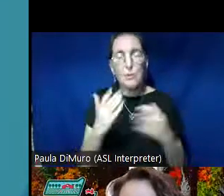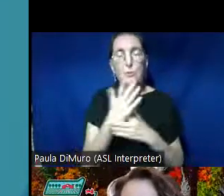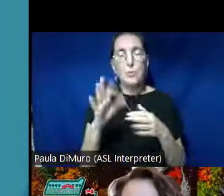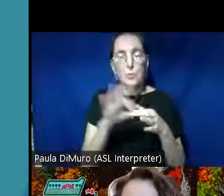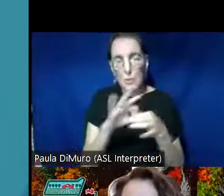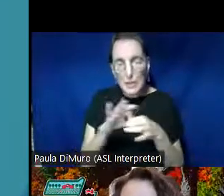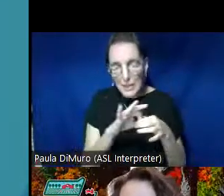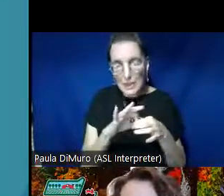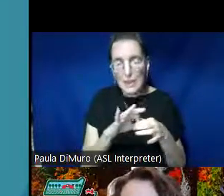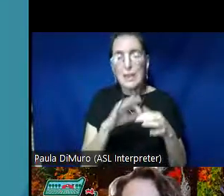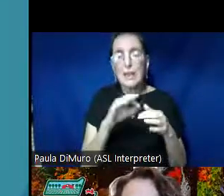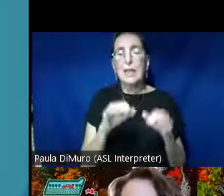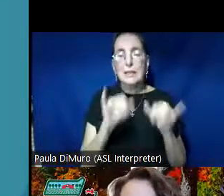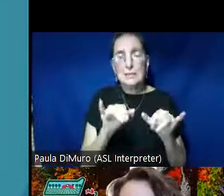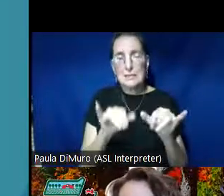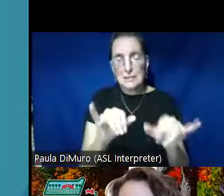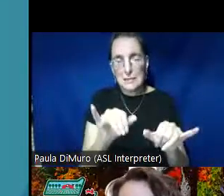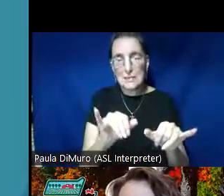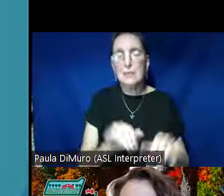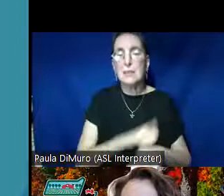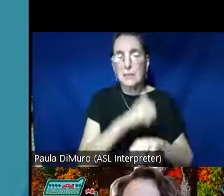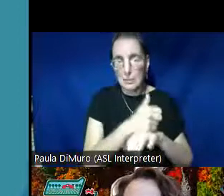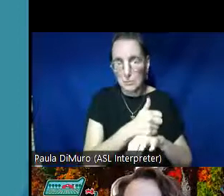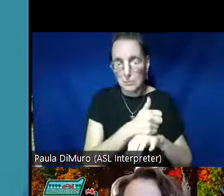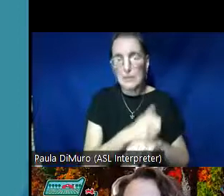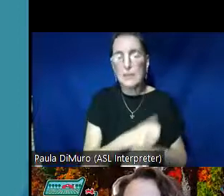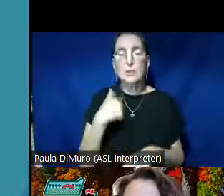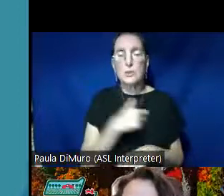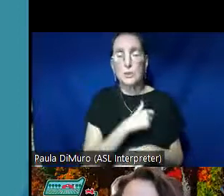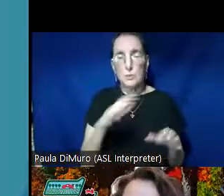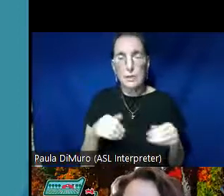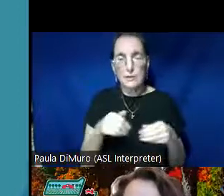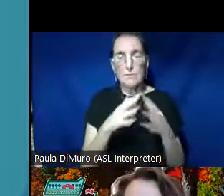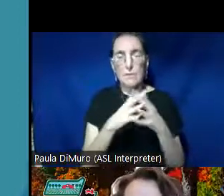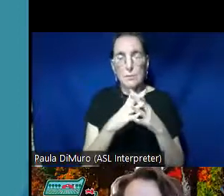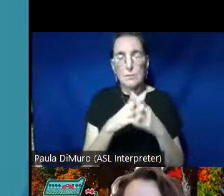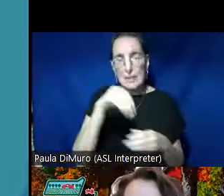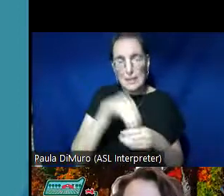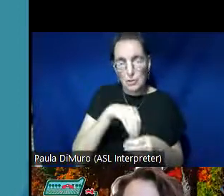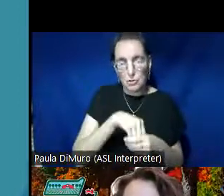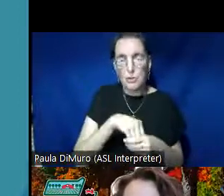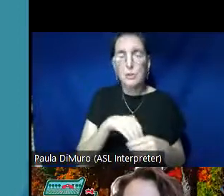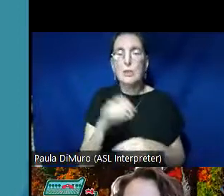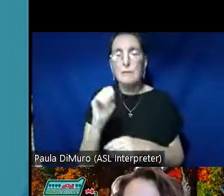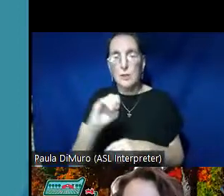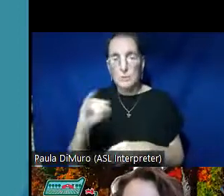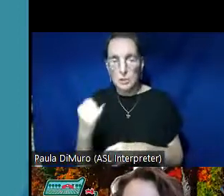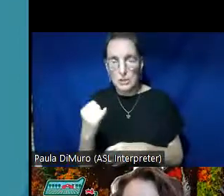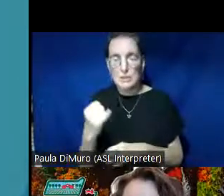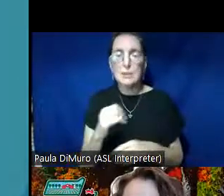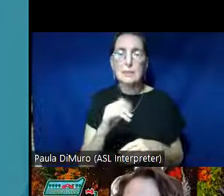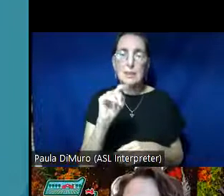justiça ambiental de ser mais bem sucedido se tem implementação e coordenação mais consistente, então